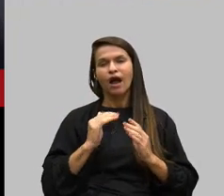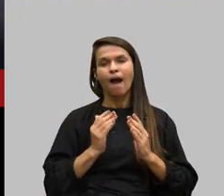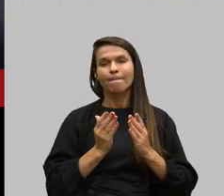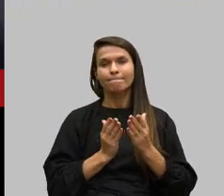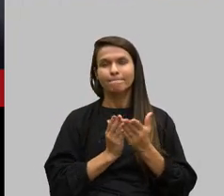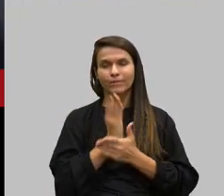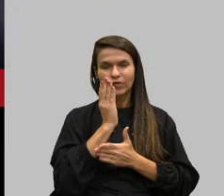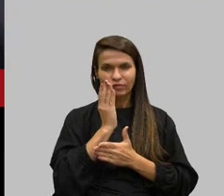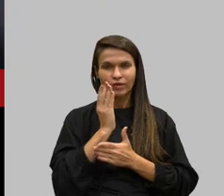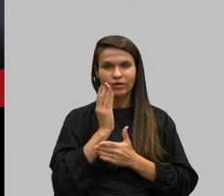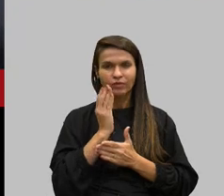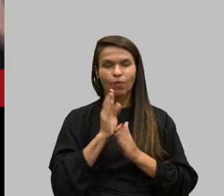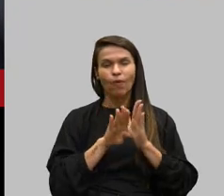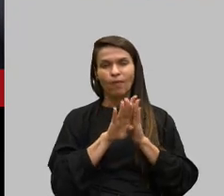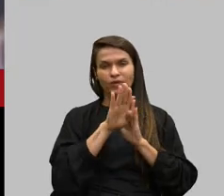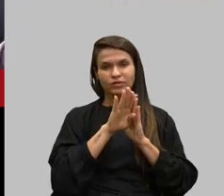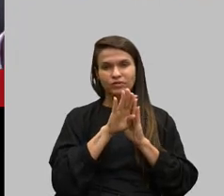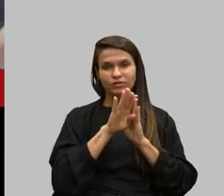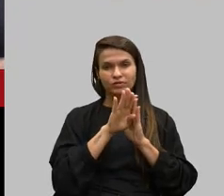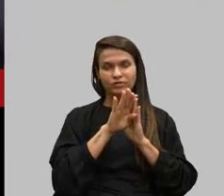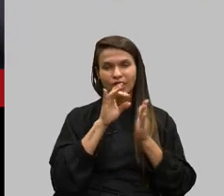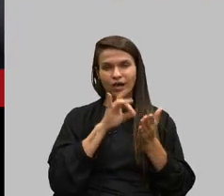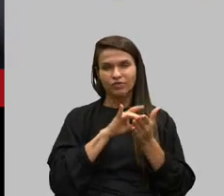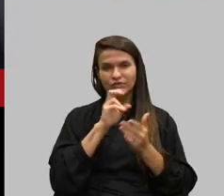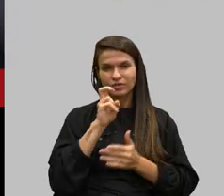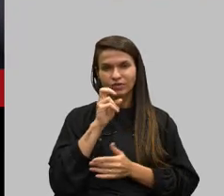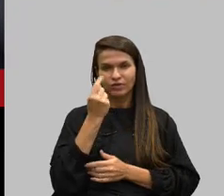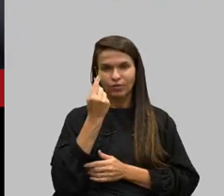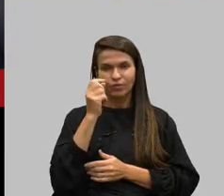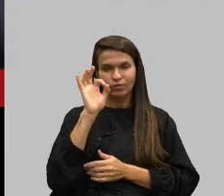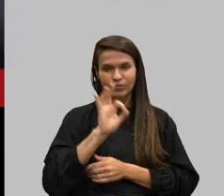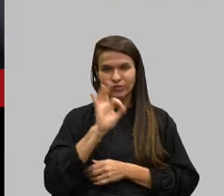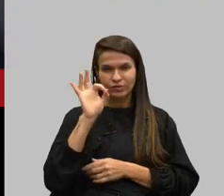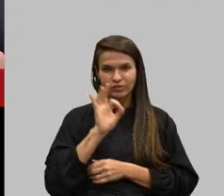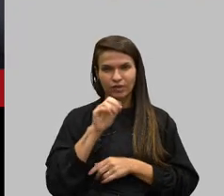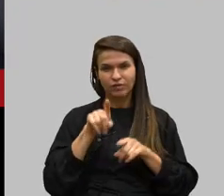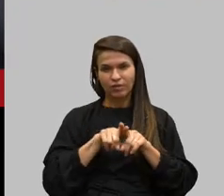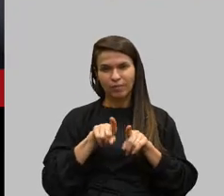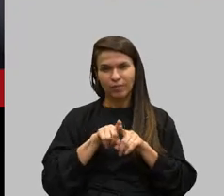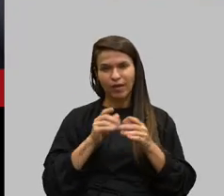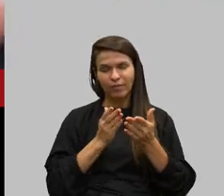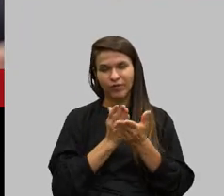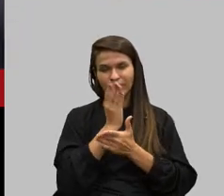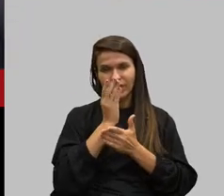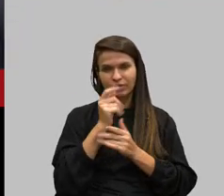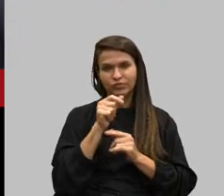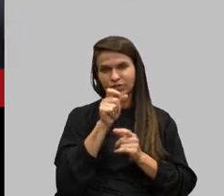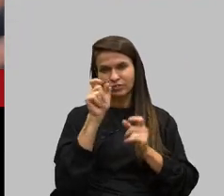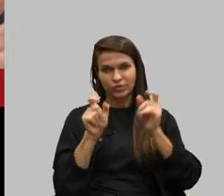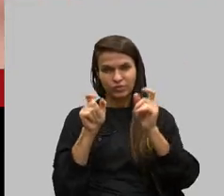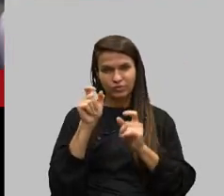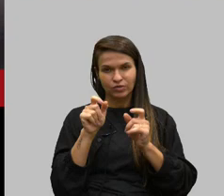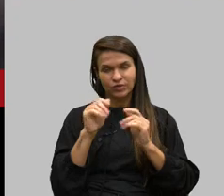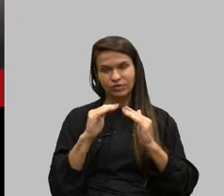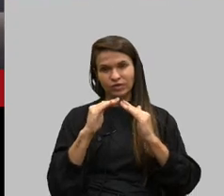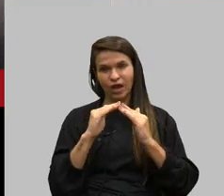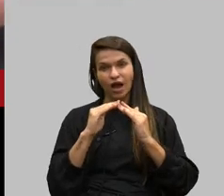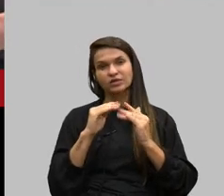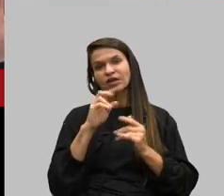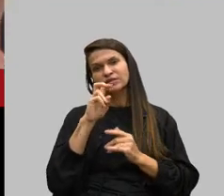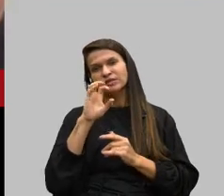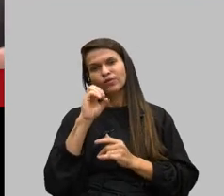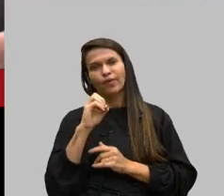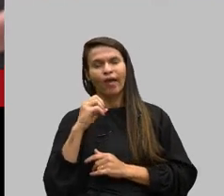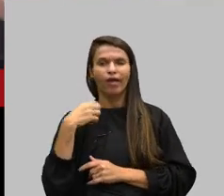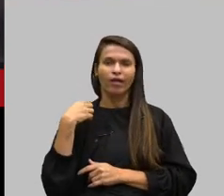aumento real de 151 por e muito menos aprovado pelos paros dessa casa infelizmente 50 deputados mas a o governador não